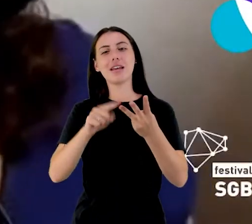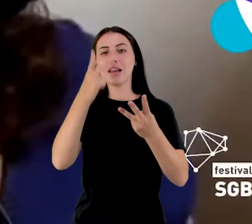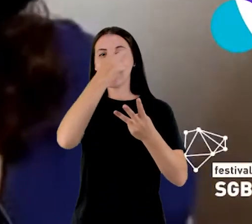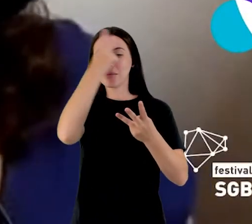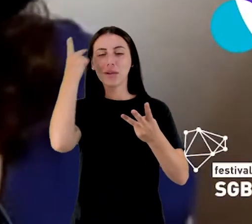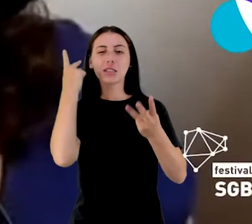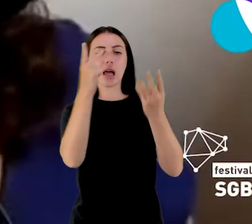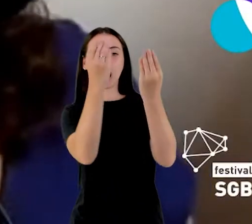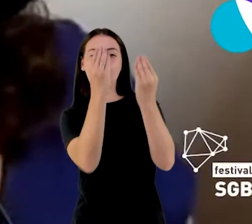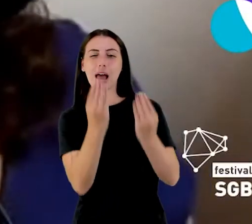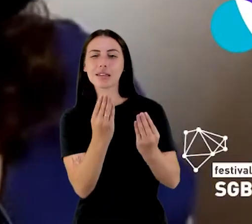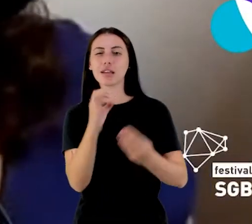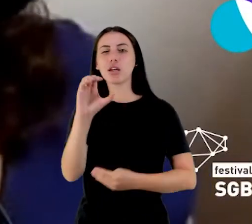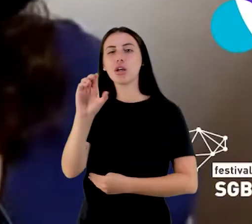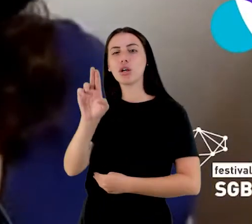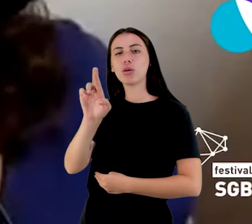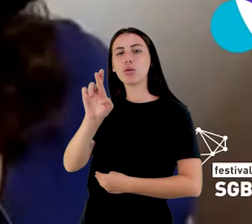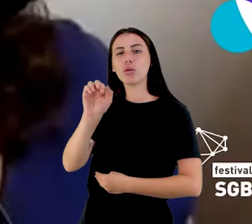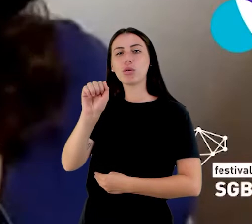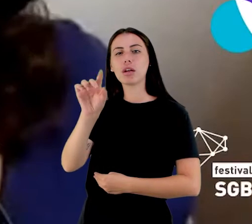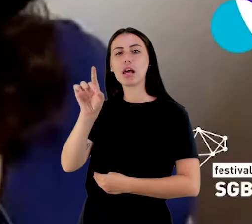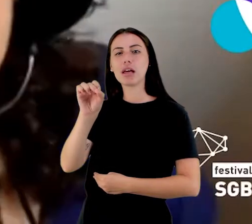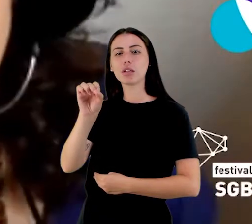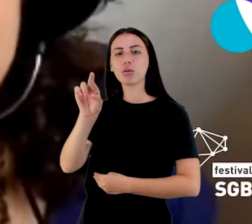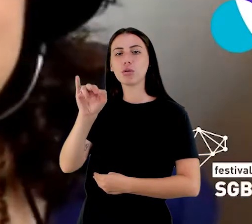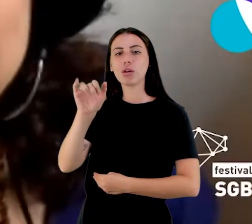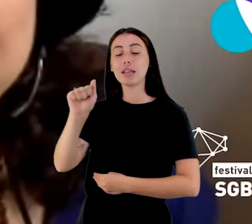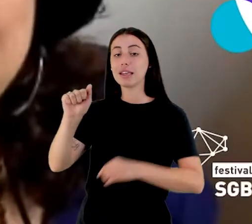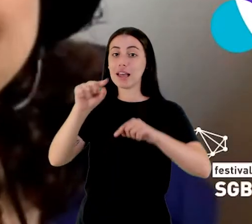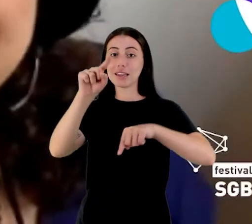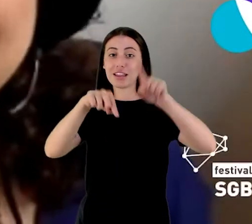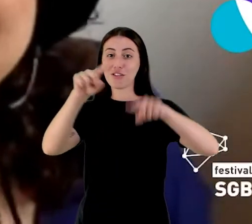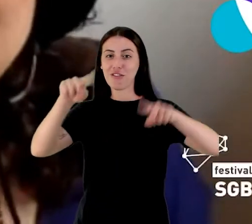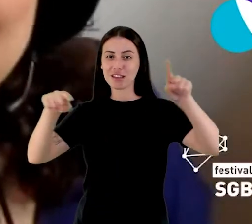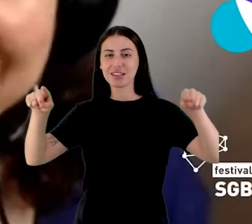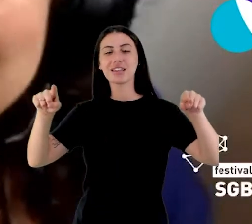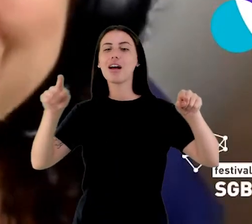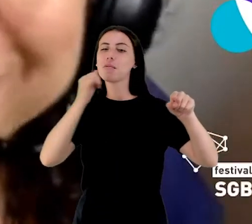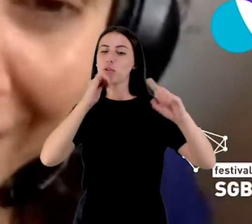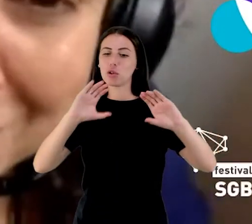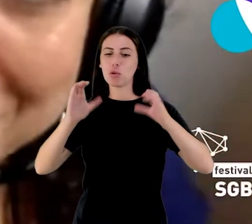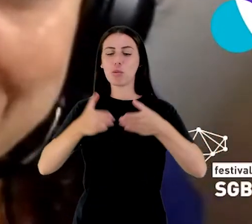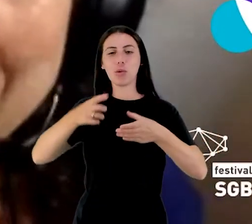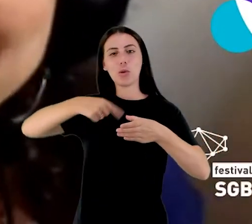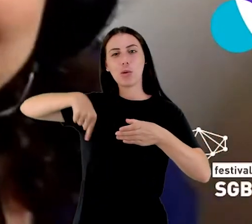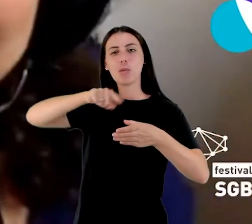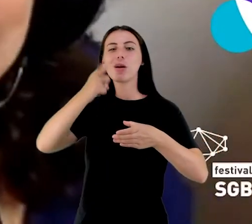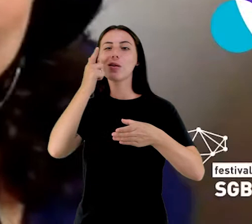Então, a equipe de digital é muito importante e a assessoria é muito importante. Então, eu falo que é uma trinca